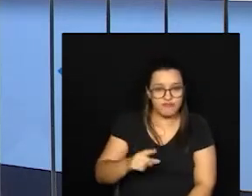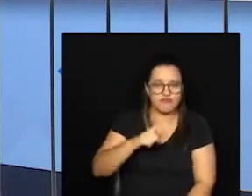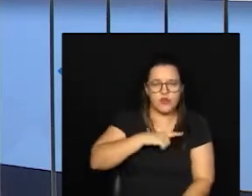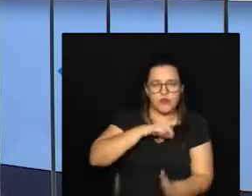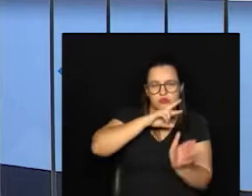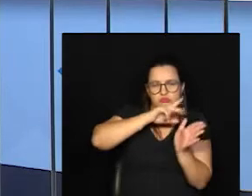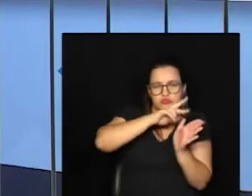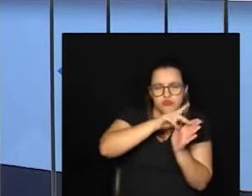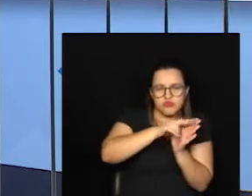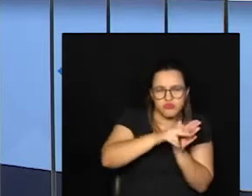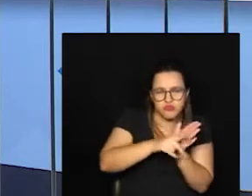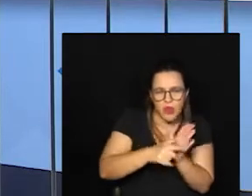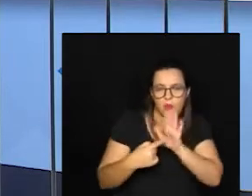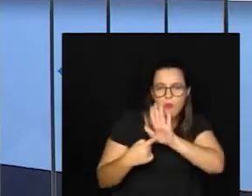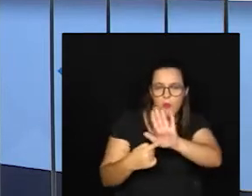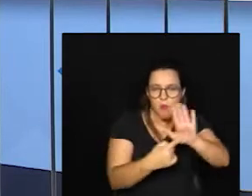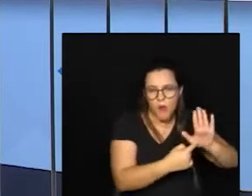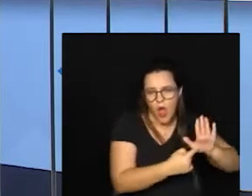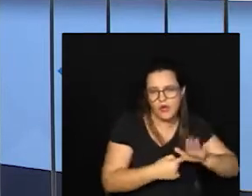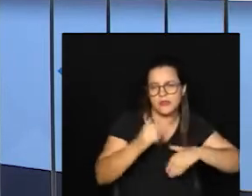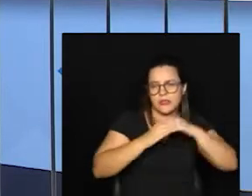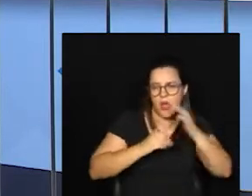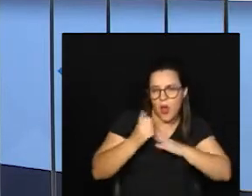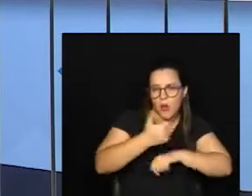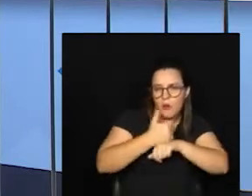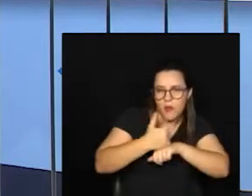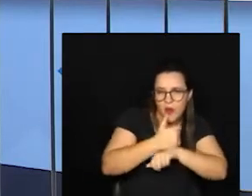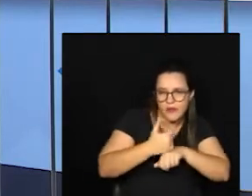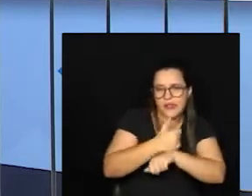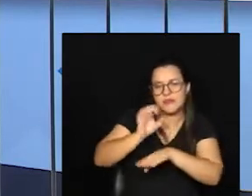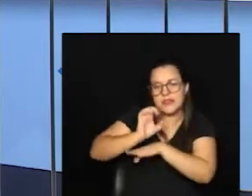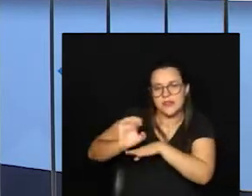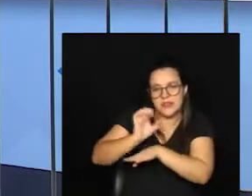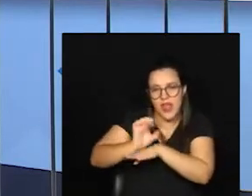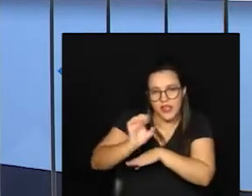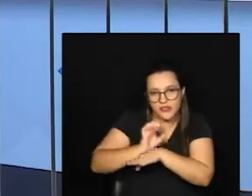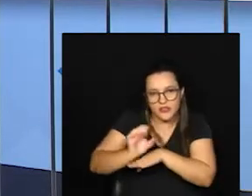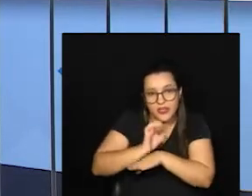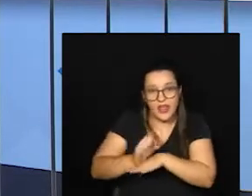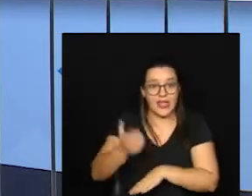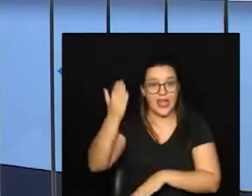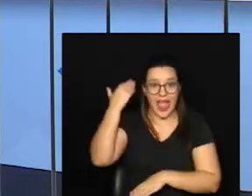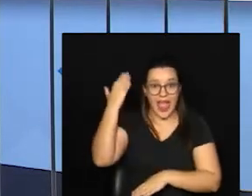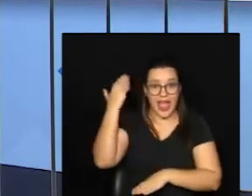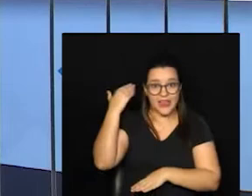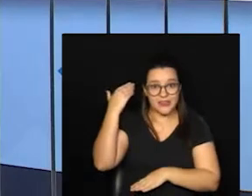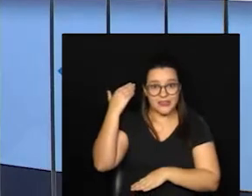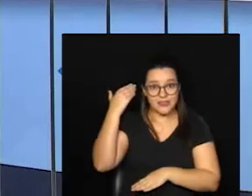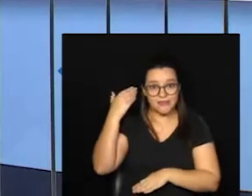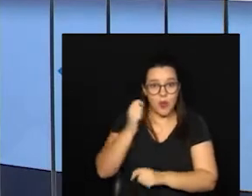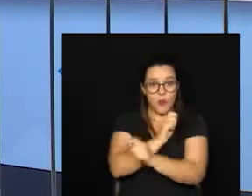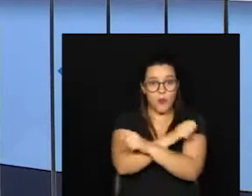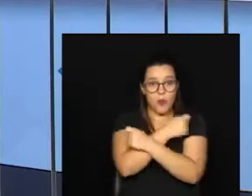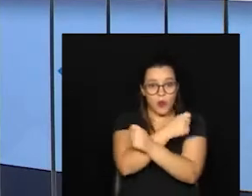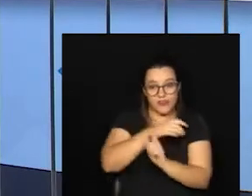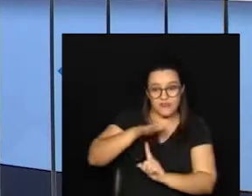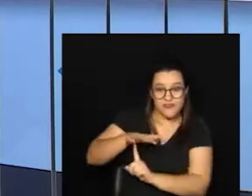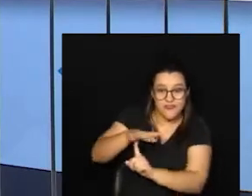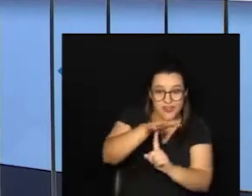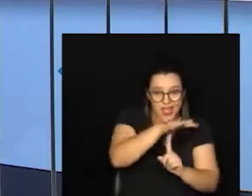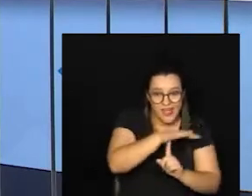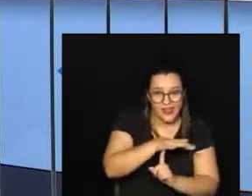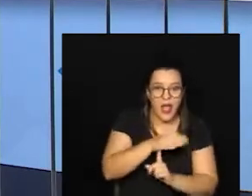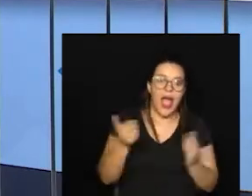de Estágios e Mostra de Talentos de Graduação, que já eram realizados anualmente pela universidade, só que agora